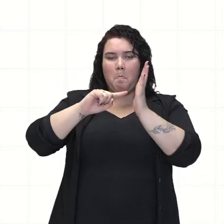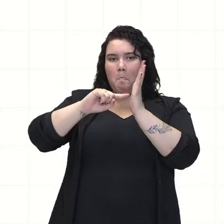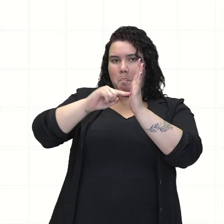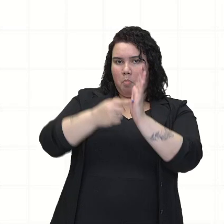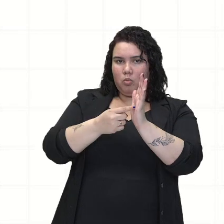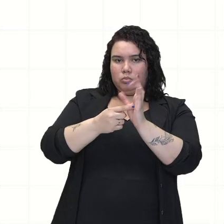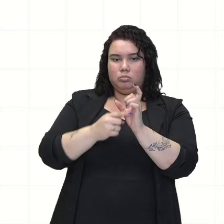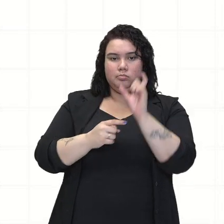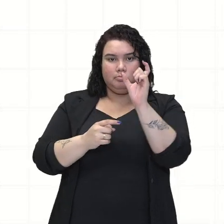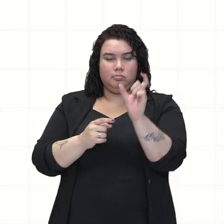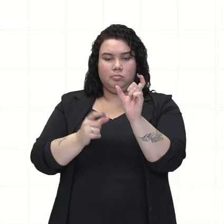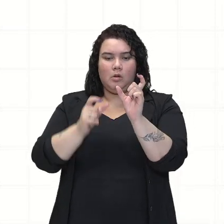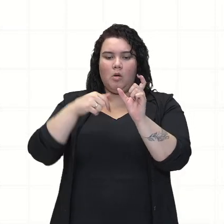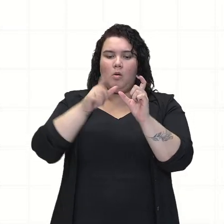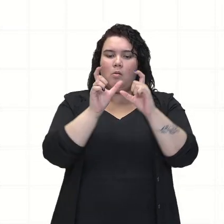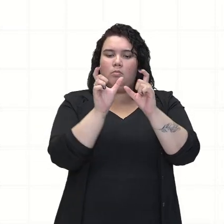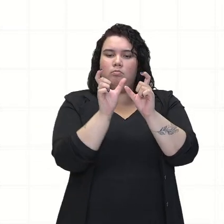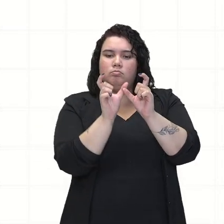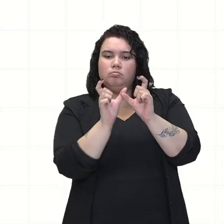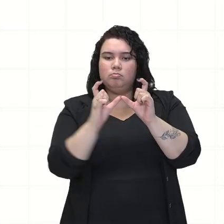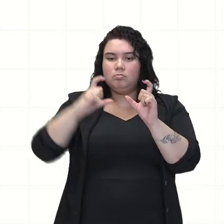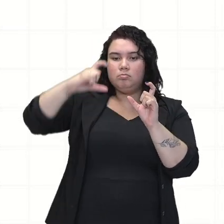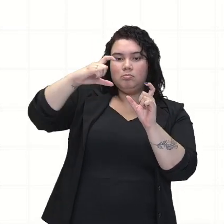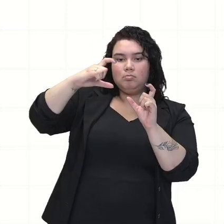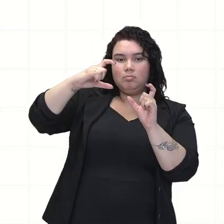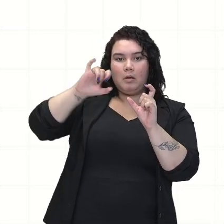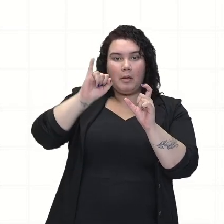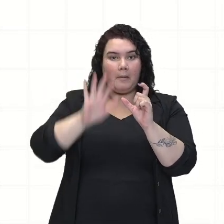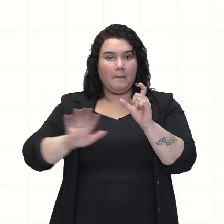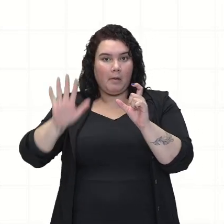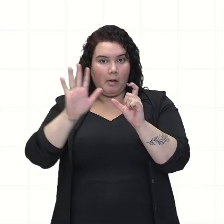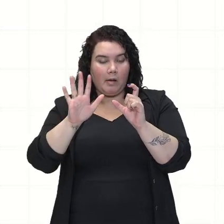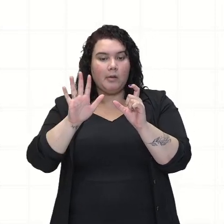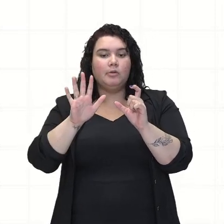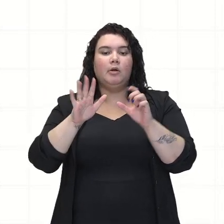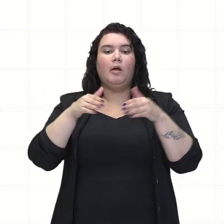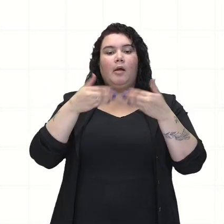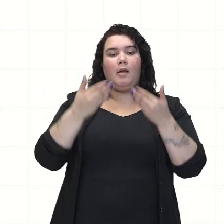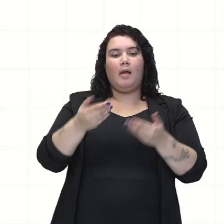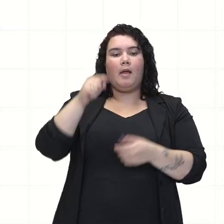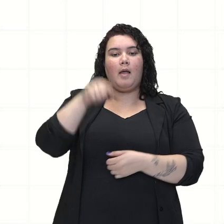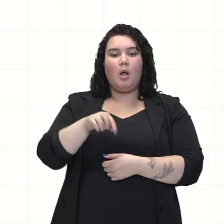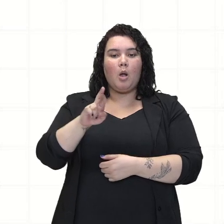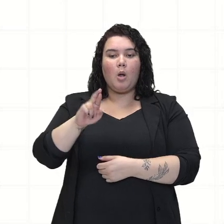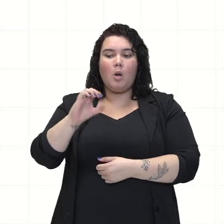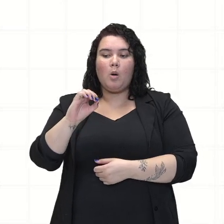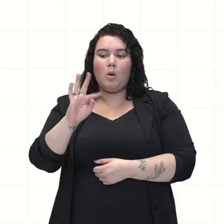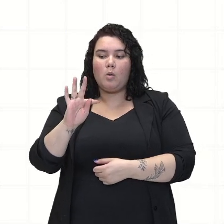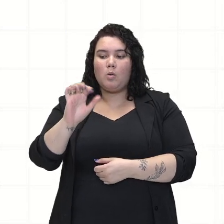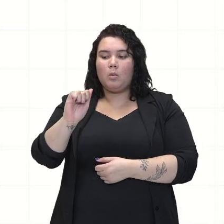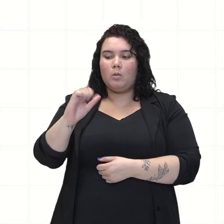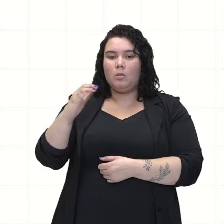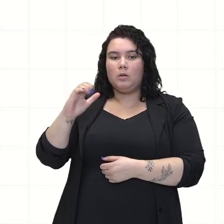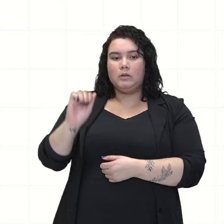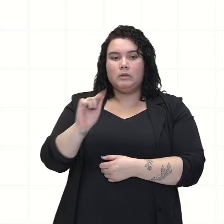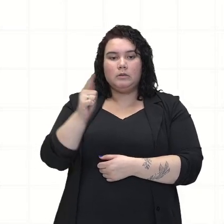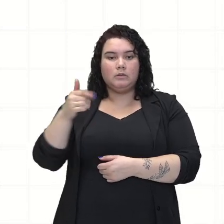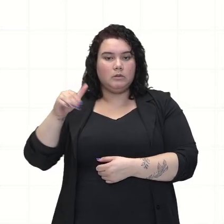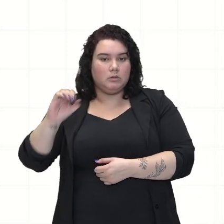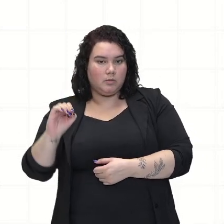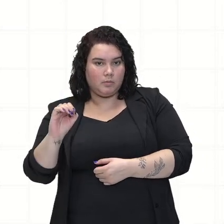será uma rotação. Então, girarmos, né? Vai lembrar aqui da